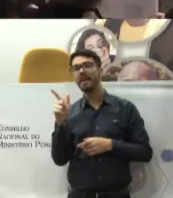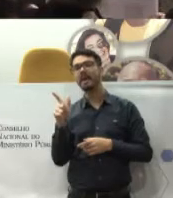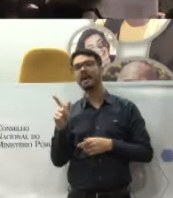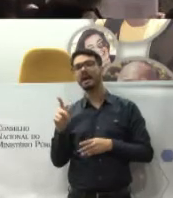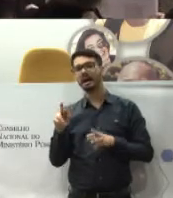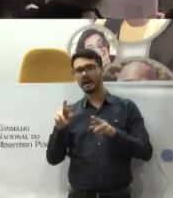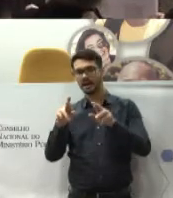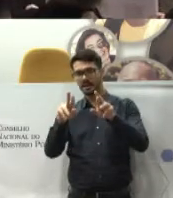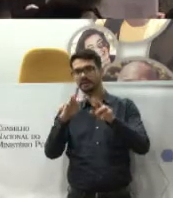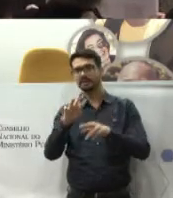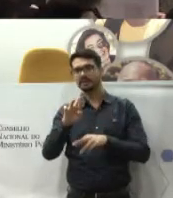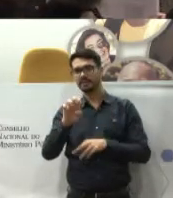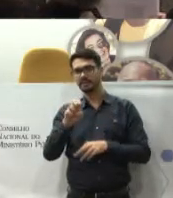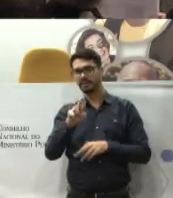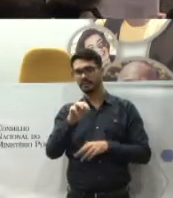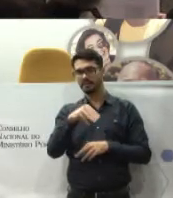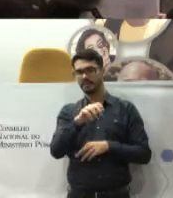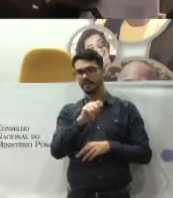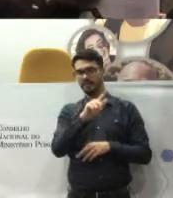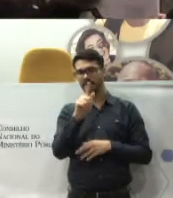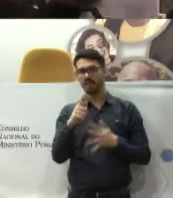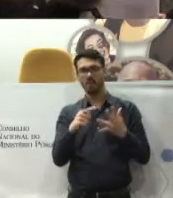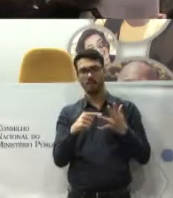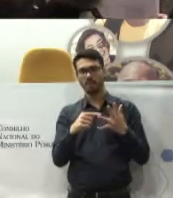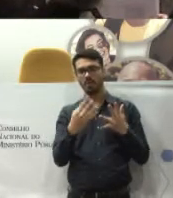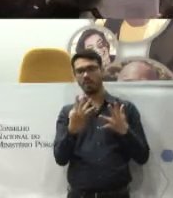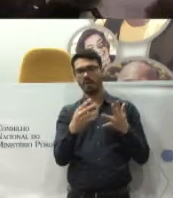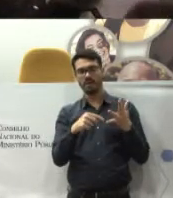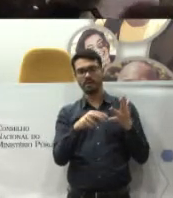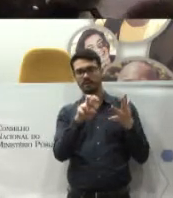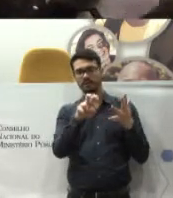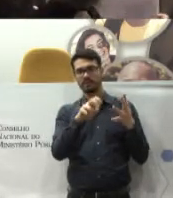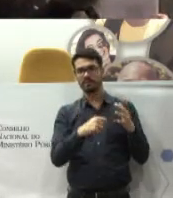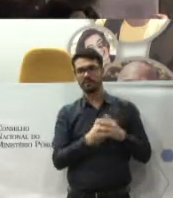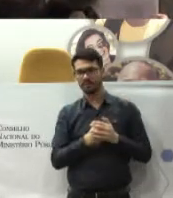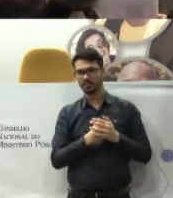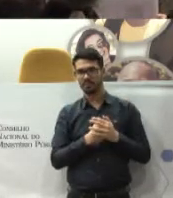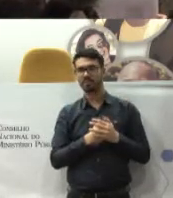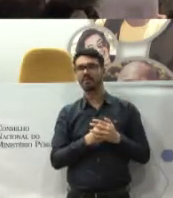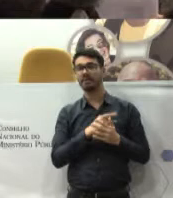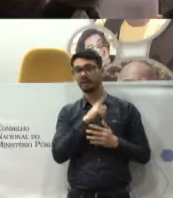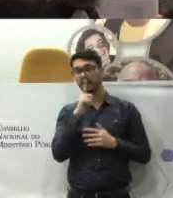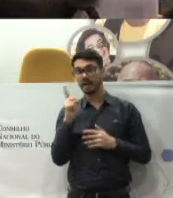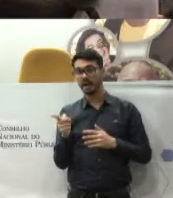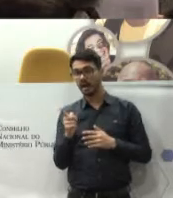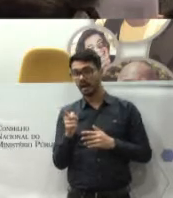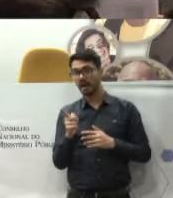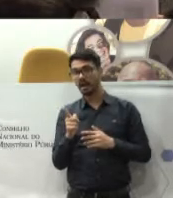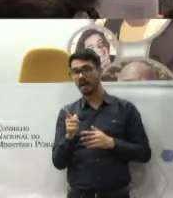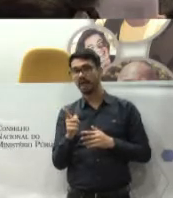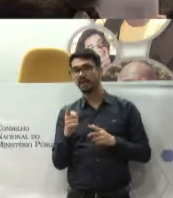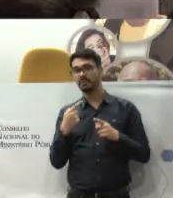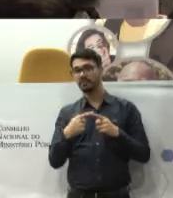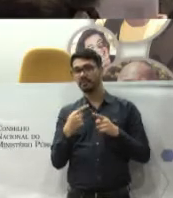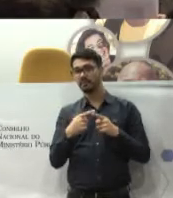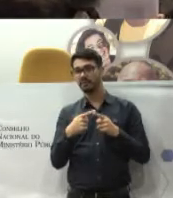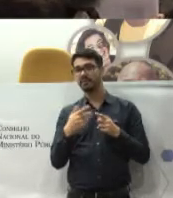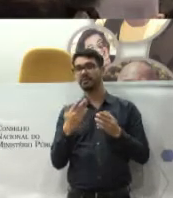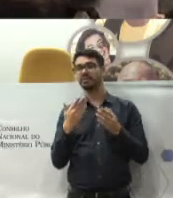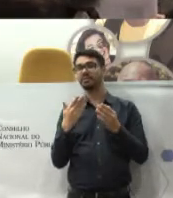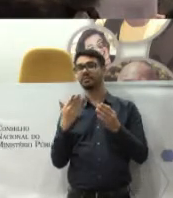terminal, realmente, que iria para a UTI. Ela estava nesse indicativo 4 e 5 de UTI. E ela acabou, por conta de uma decisão